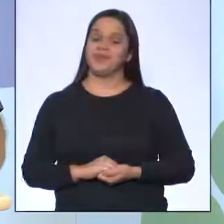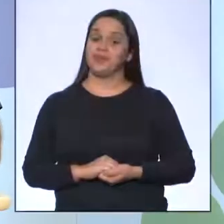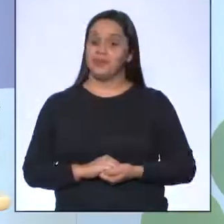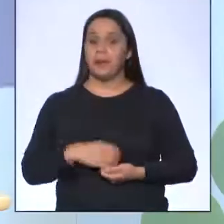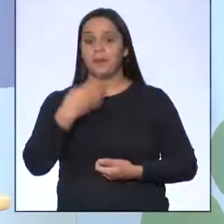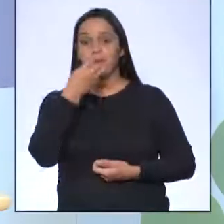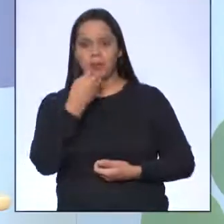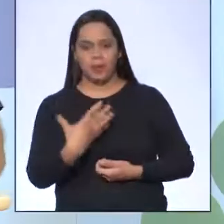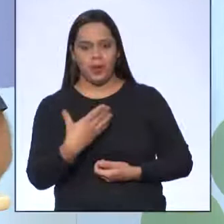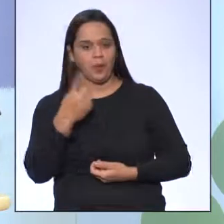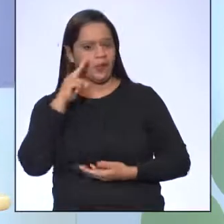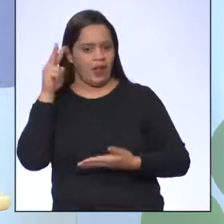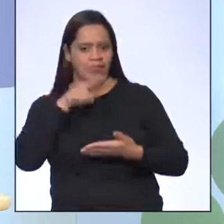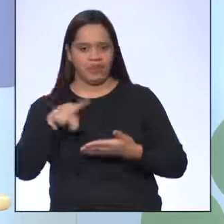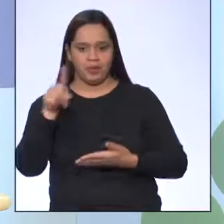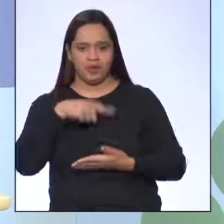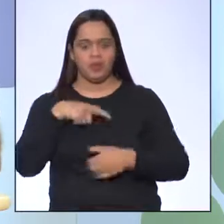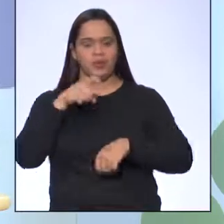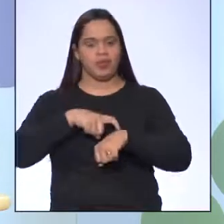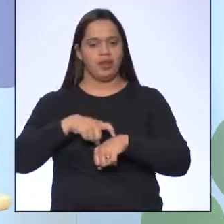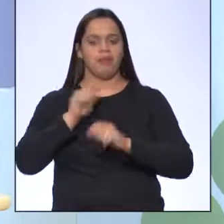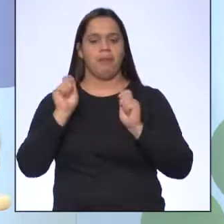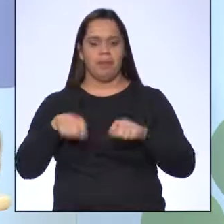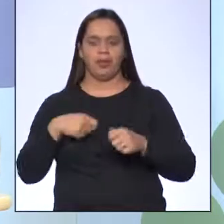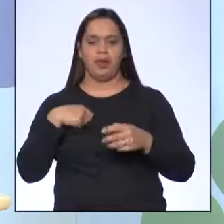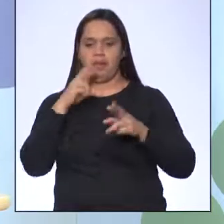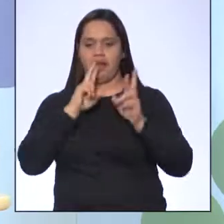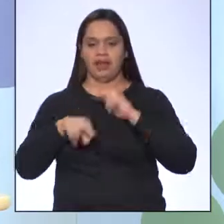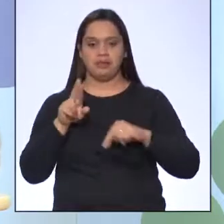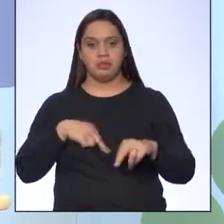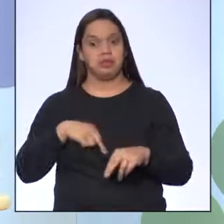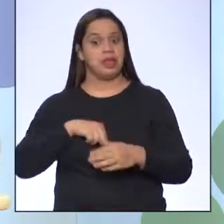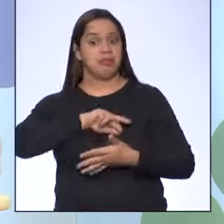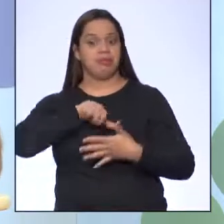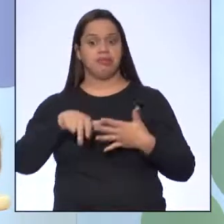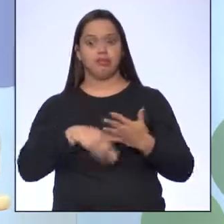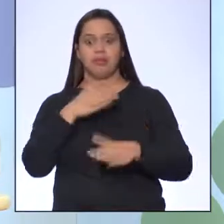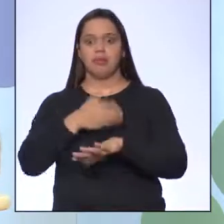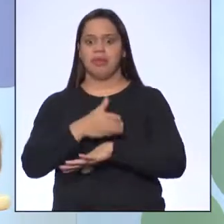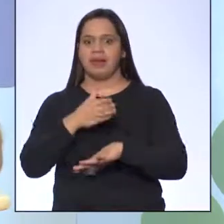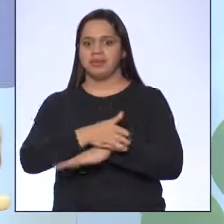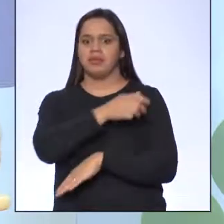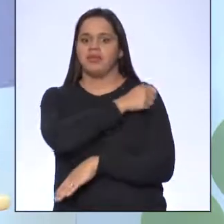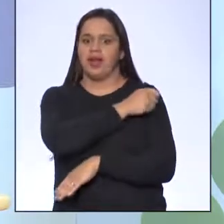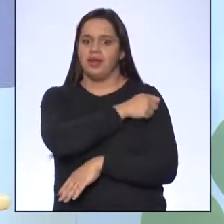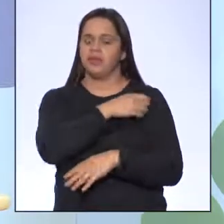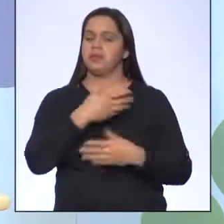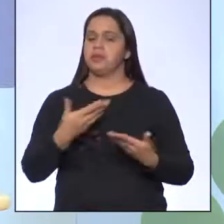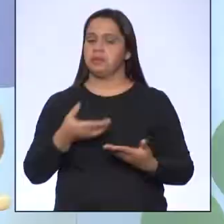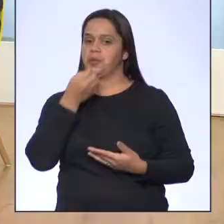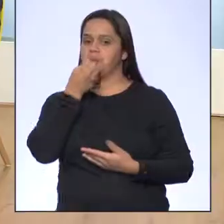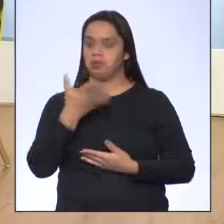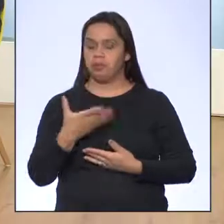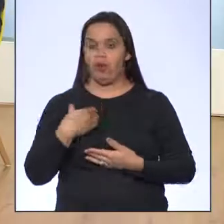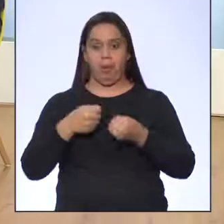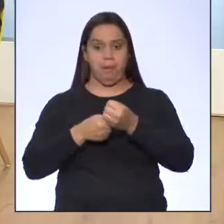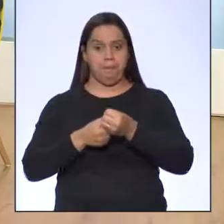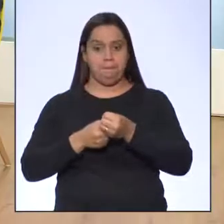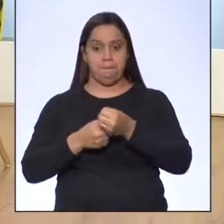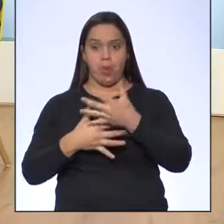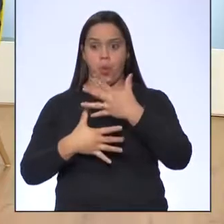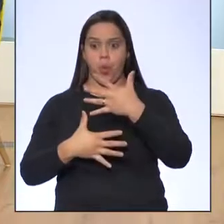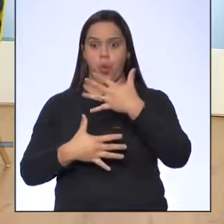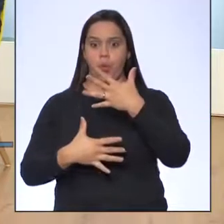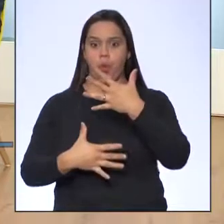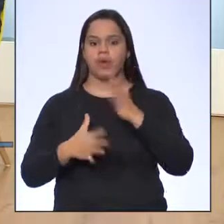bom, pessoal. Já demos aí um tempinho suficiente. Várias são as participações, professora. Ótimo. Está bombando aqui o nosso chat.